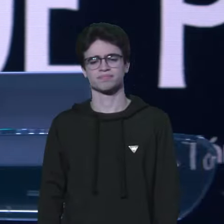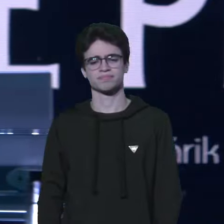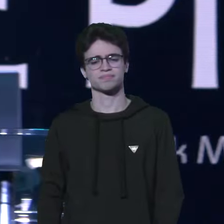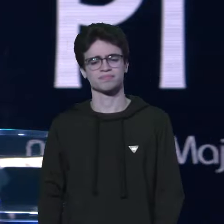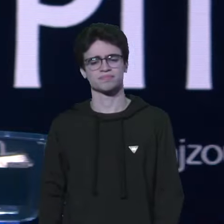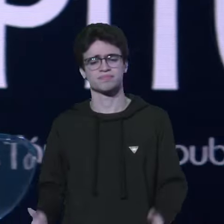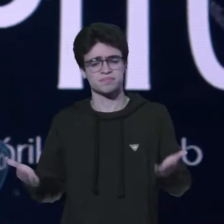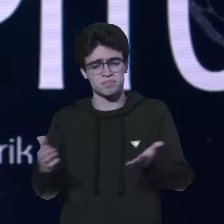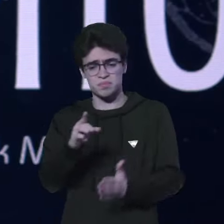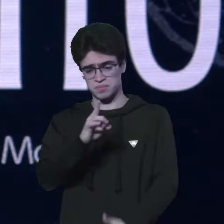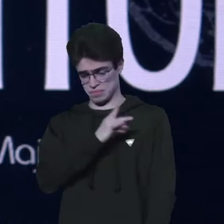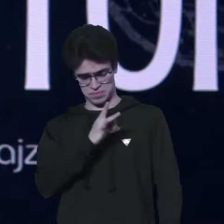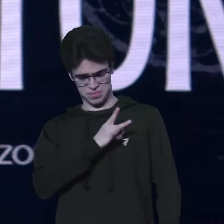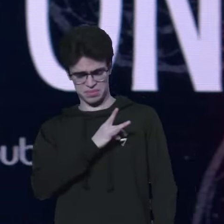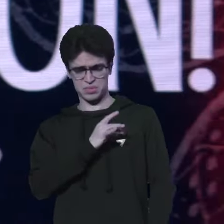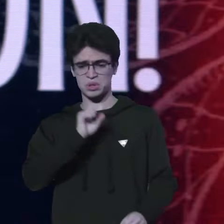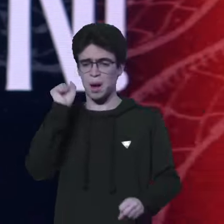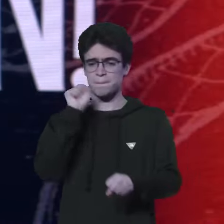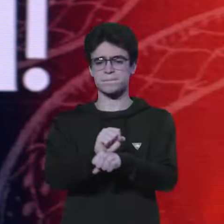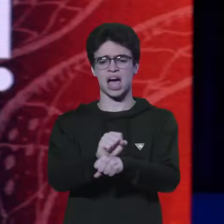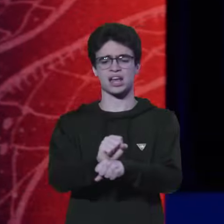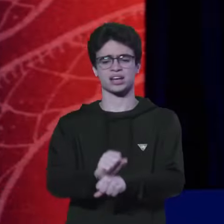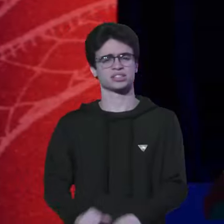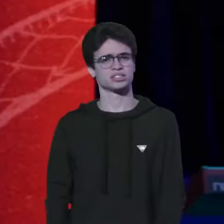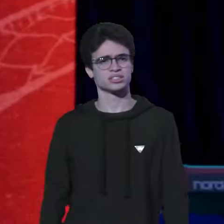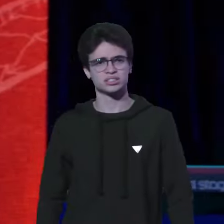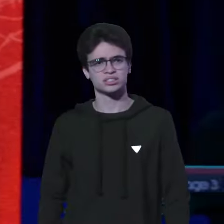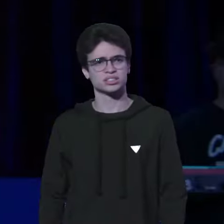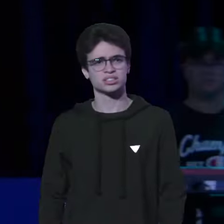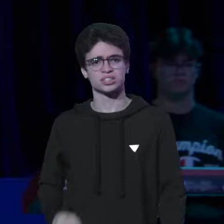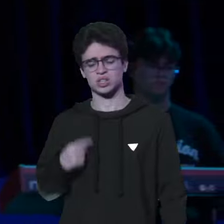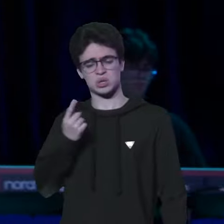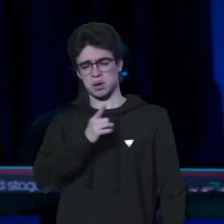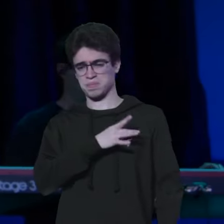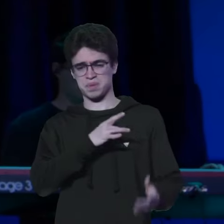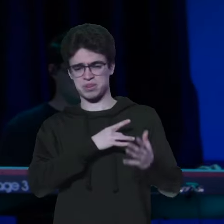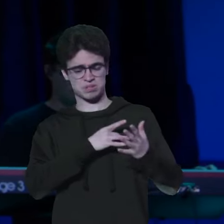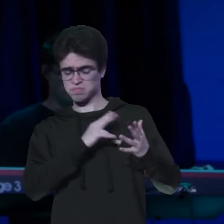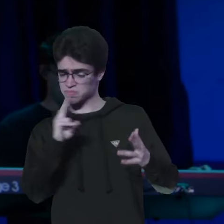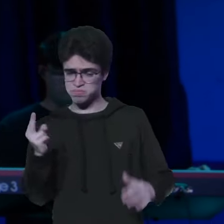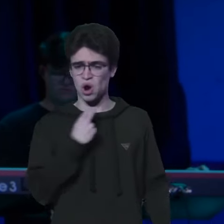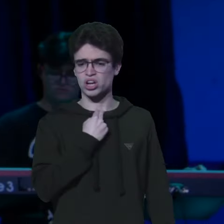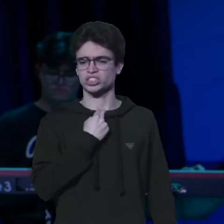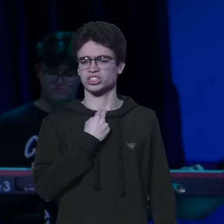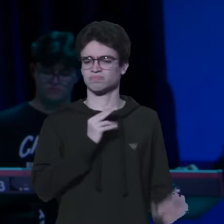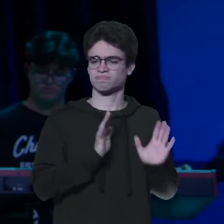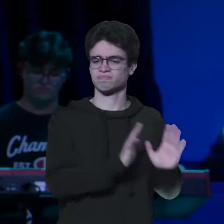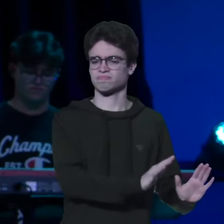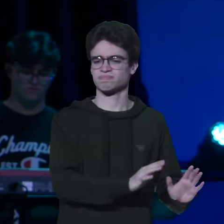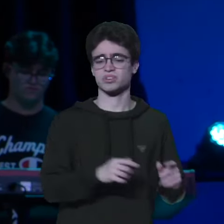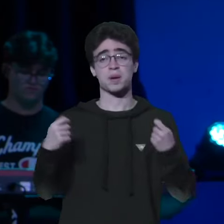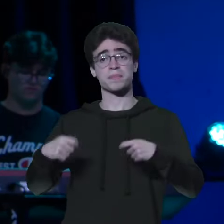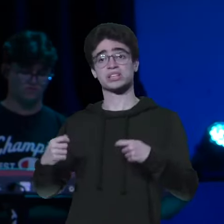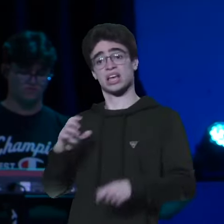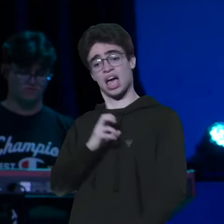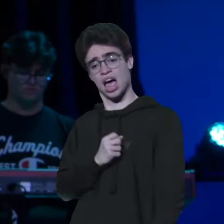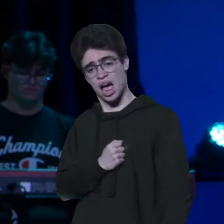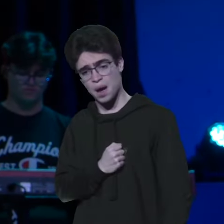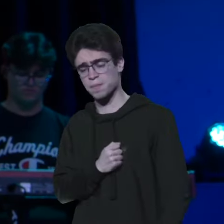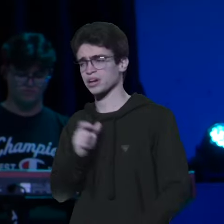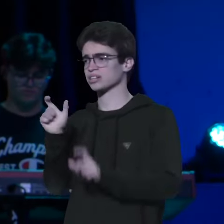Chega de ter medo, cara. Nós não temos que ter medo. Nós temos que amar. Nós temos que